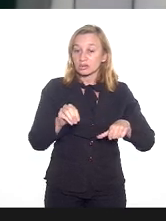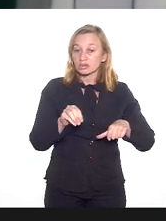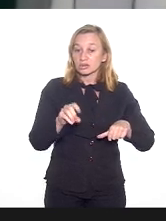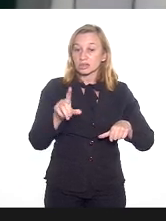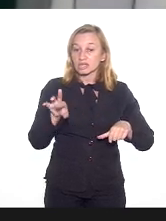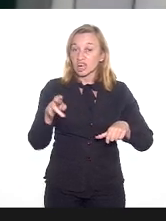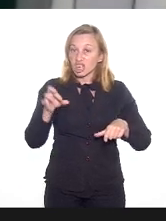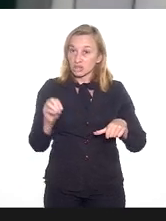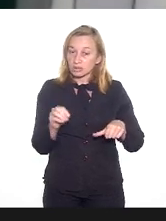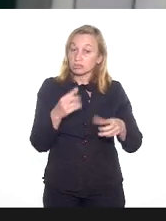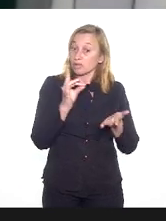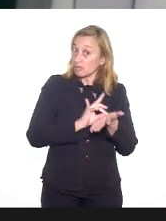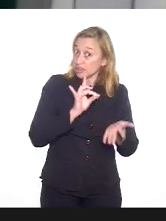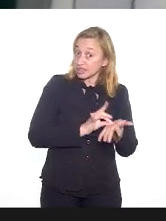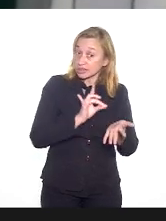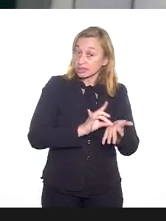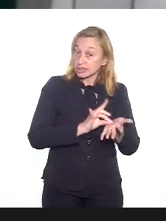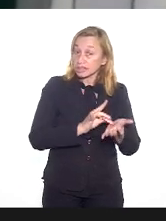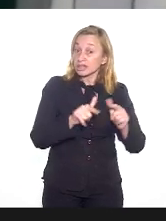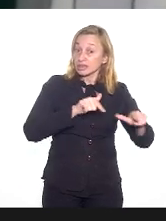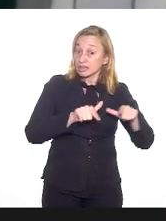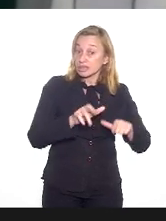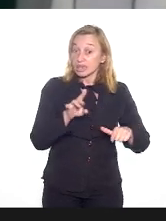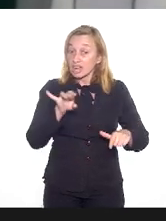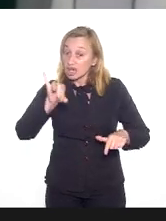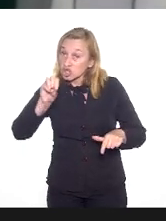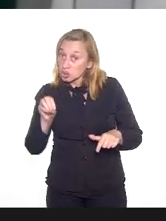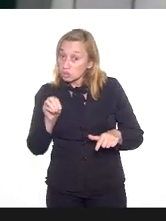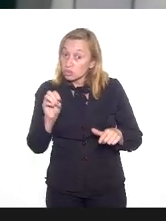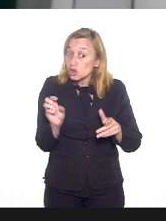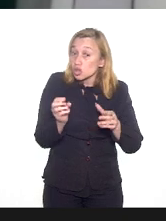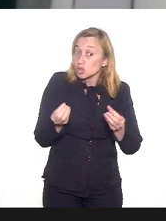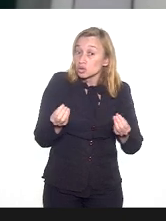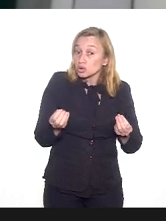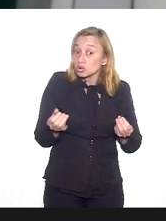verdade, né, as operações de crédito sofrem